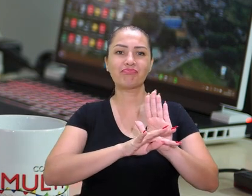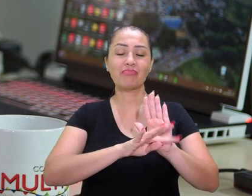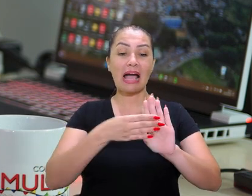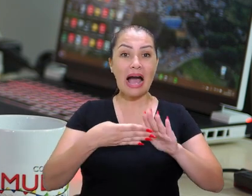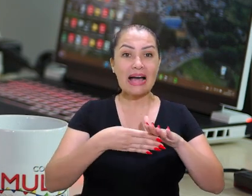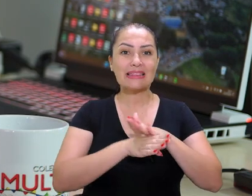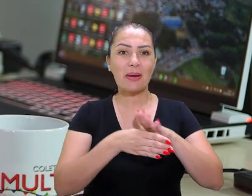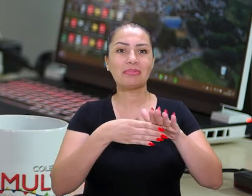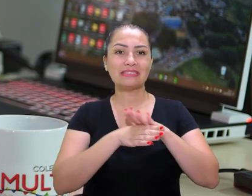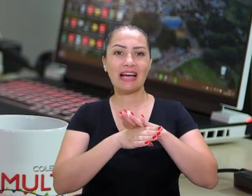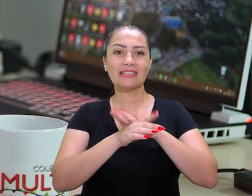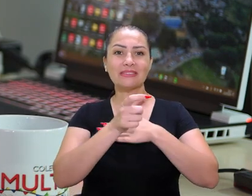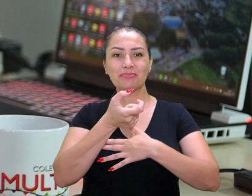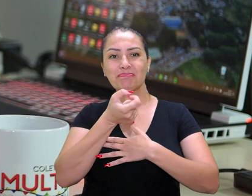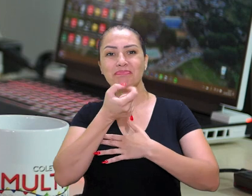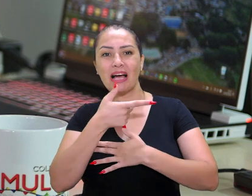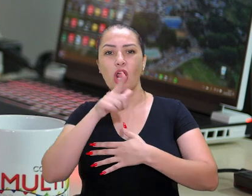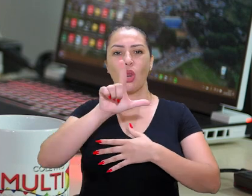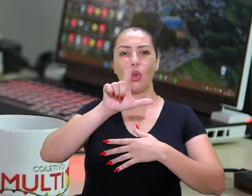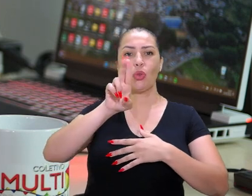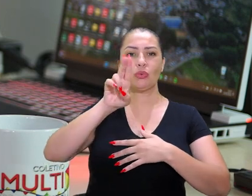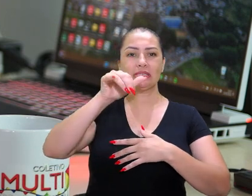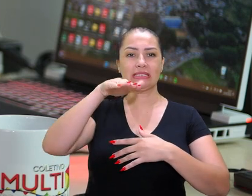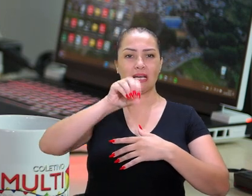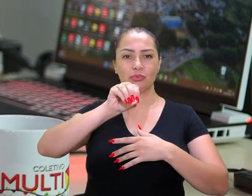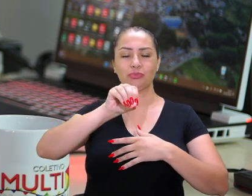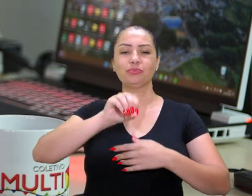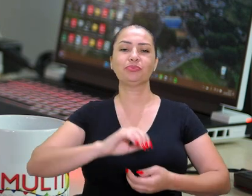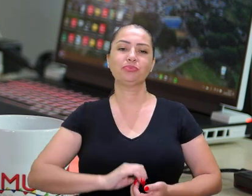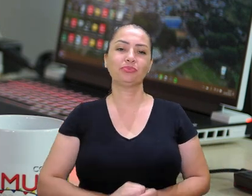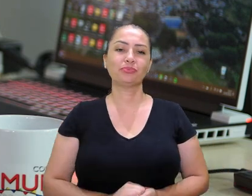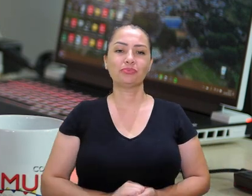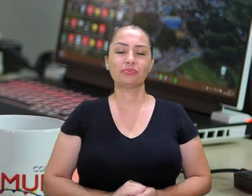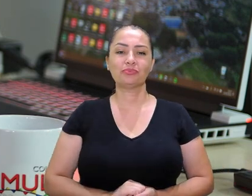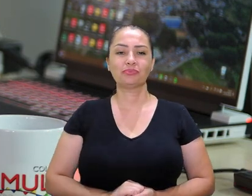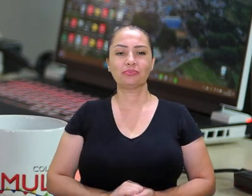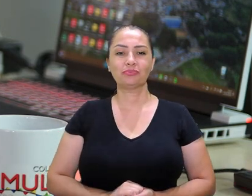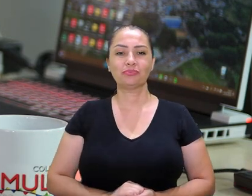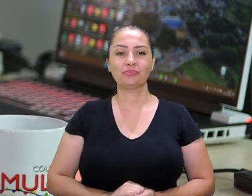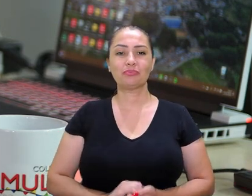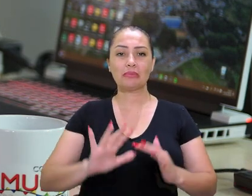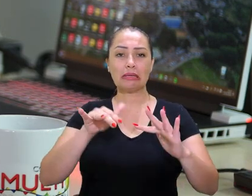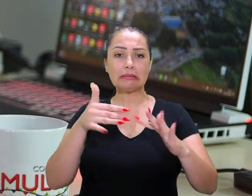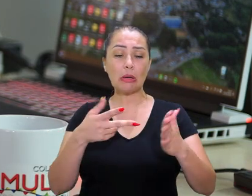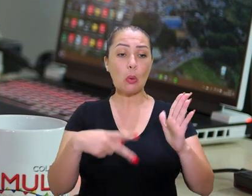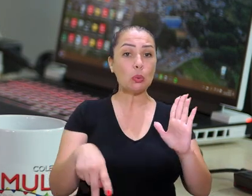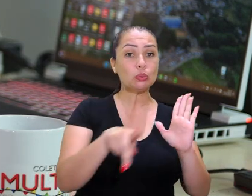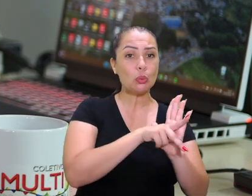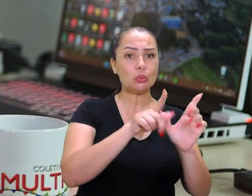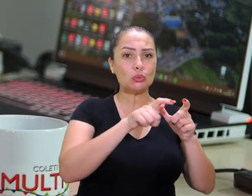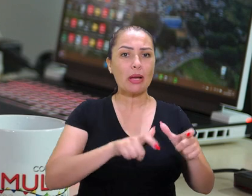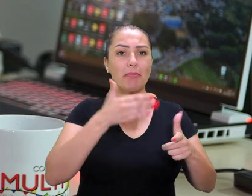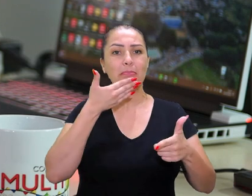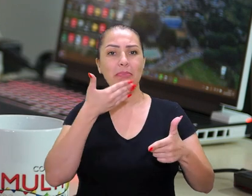adaptados a partir das crônicas do Luciano Veríssimo. E aí, enfim, o pessoal, o proprietário do espaço acabou solicitando